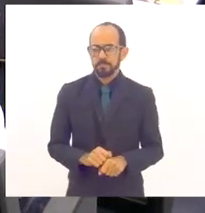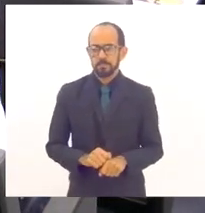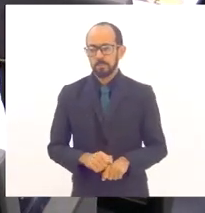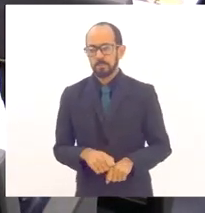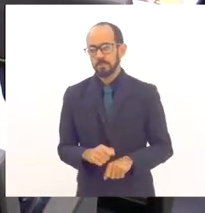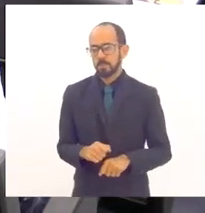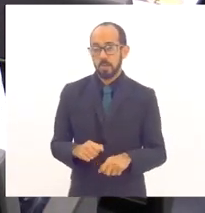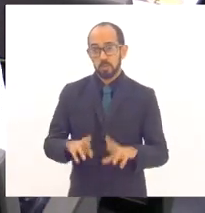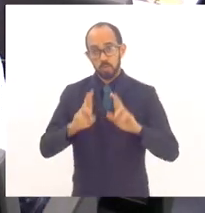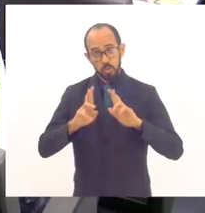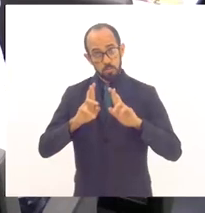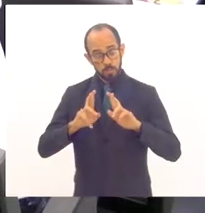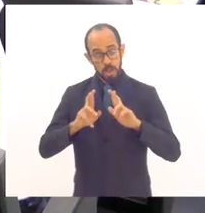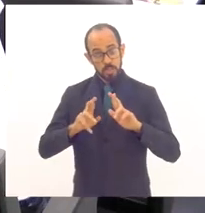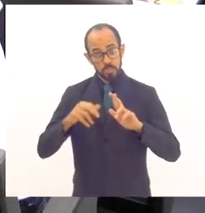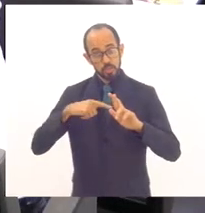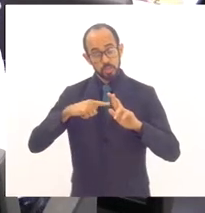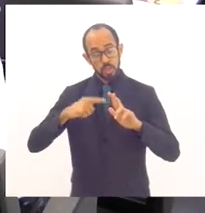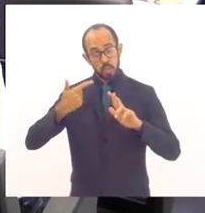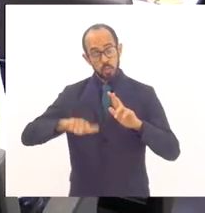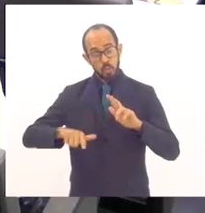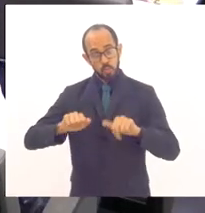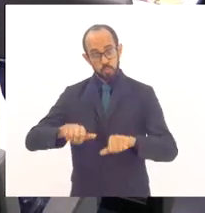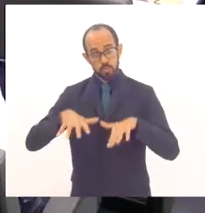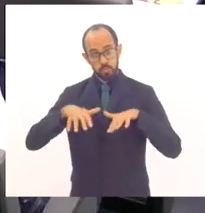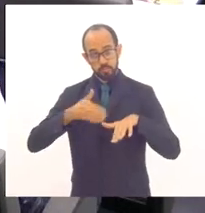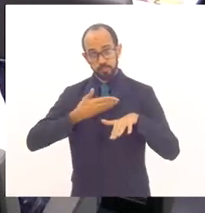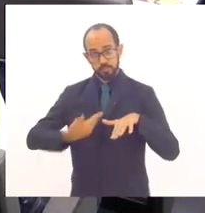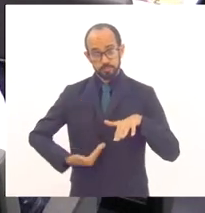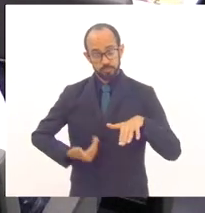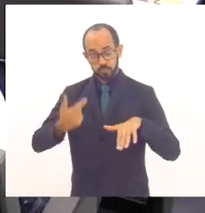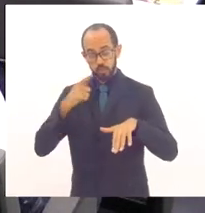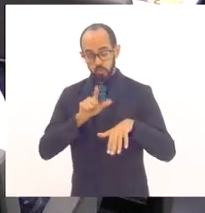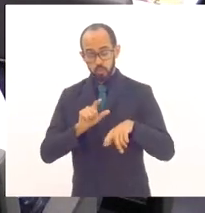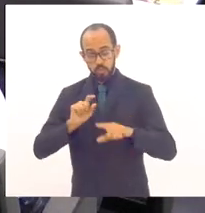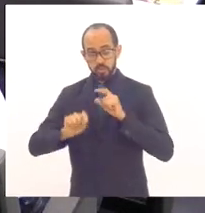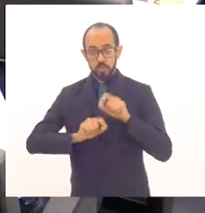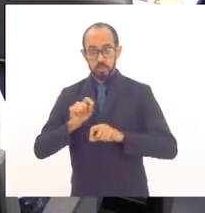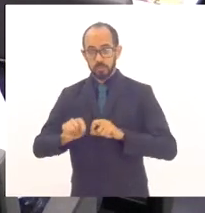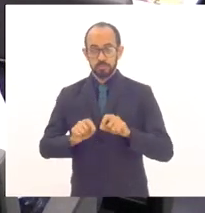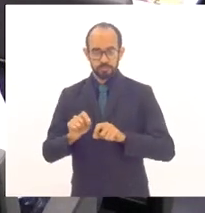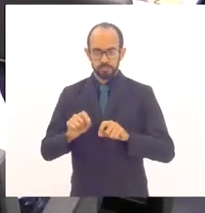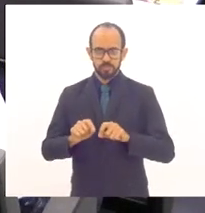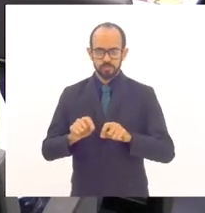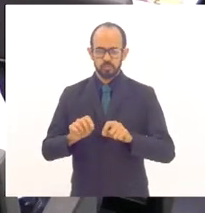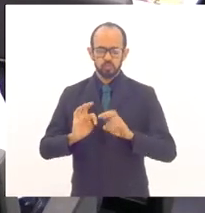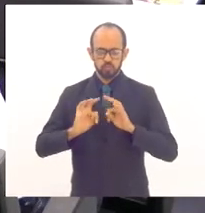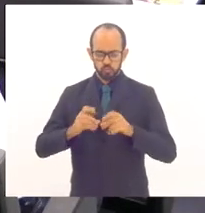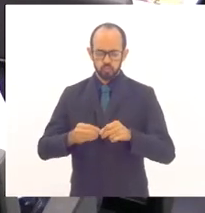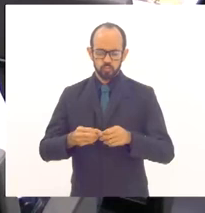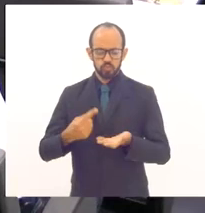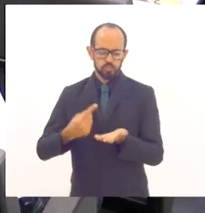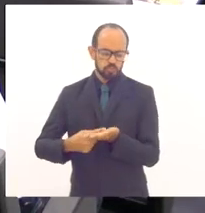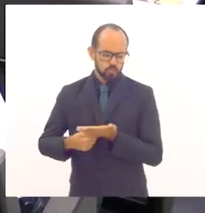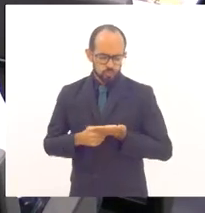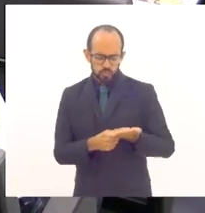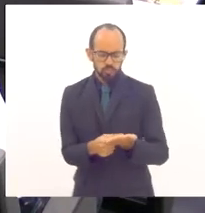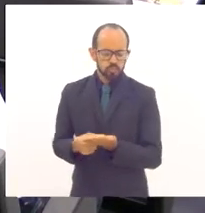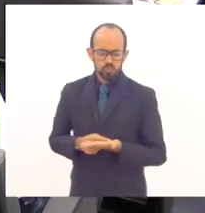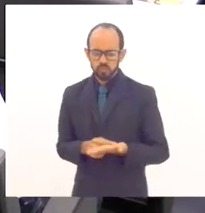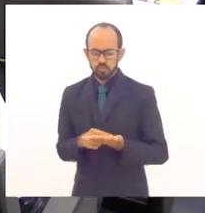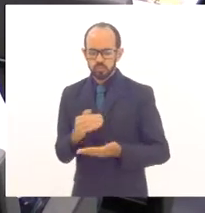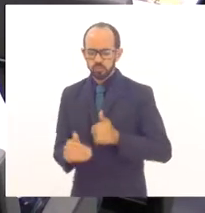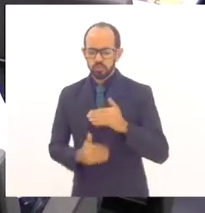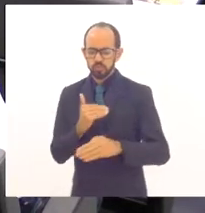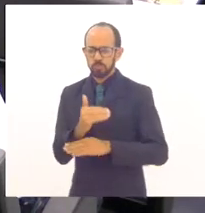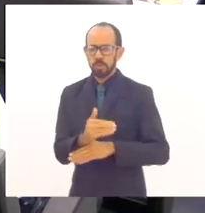hajam novos momentos para que nós consigamos todos conversar e superar uma